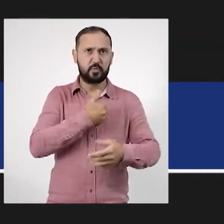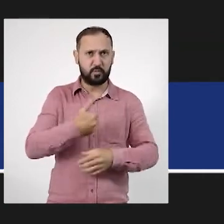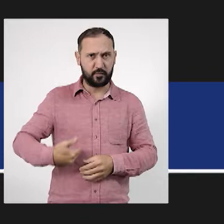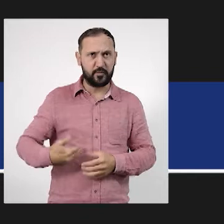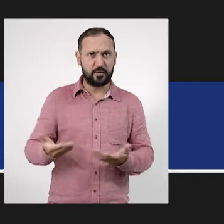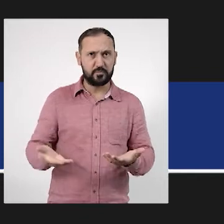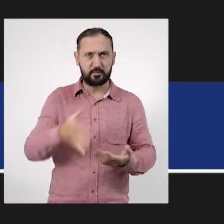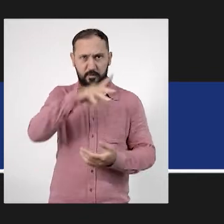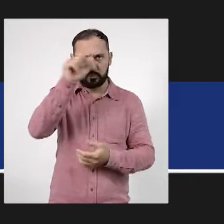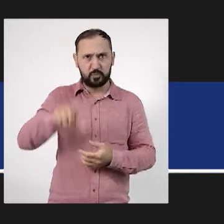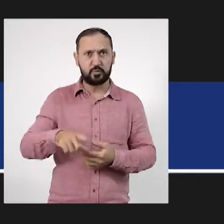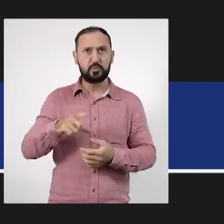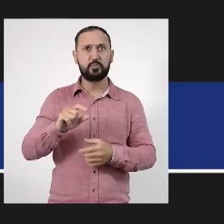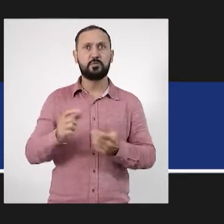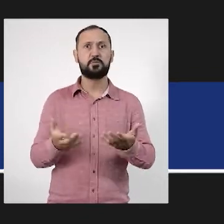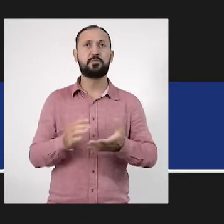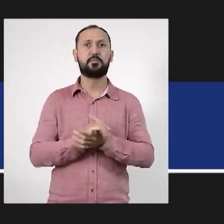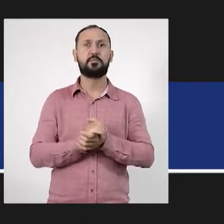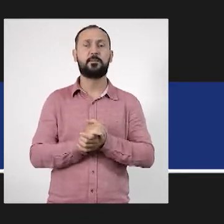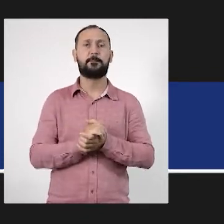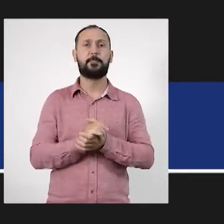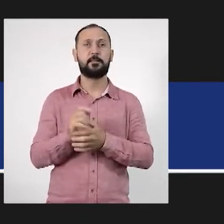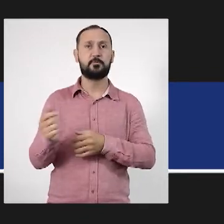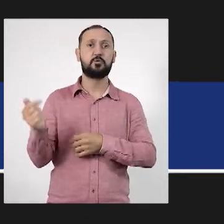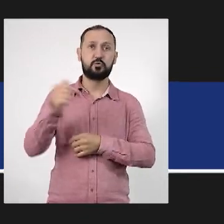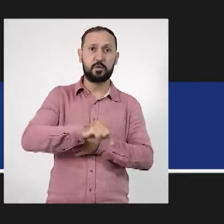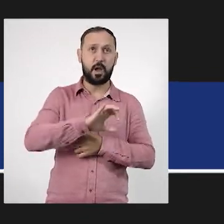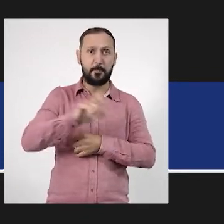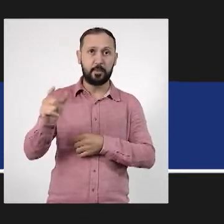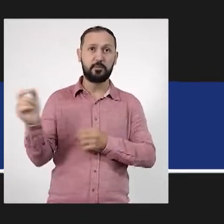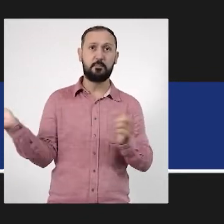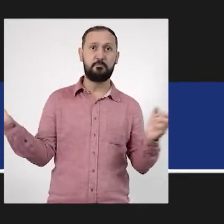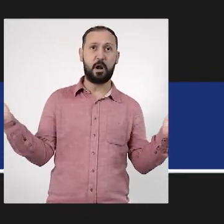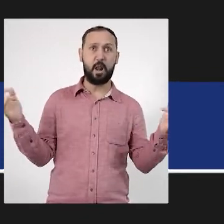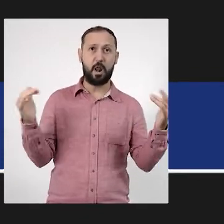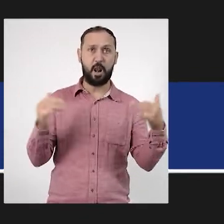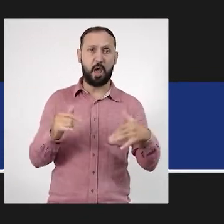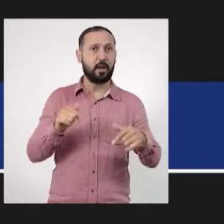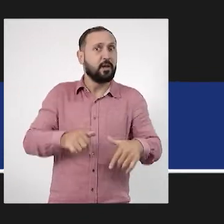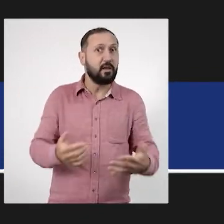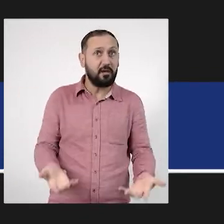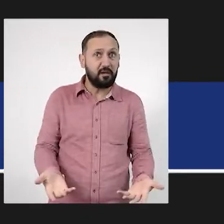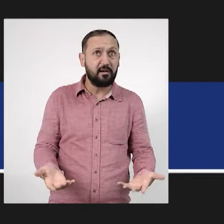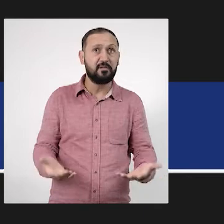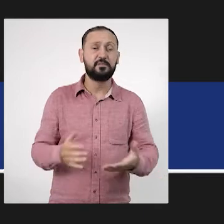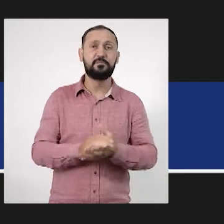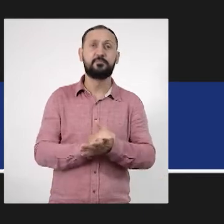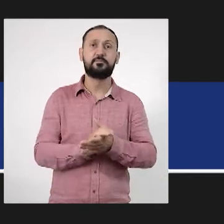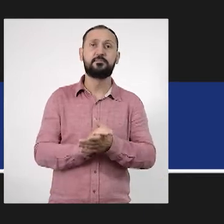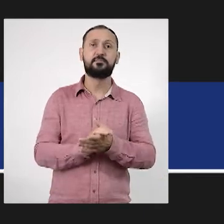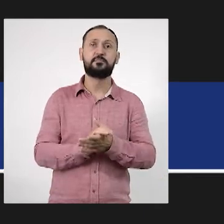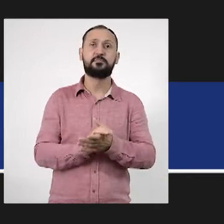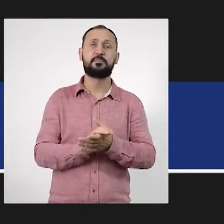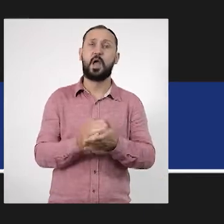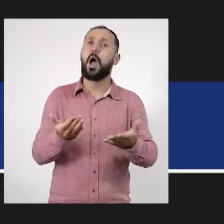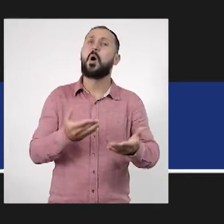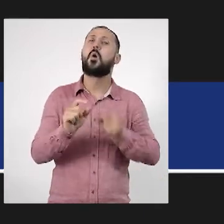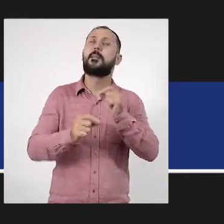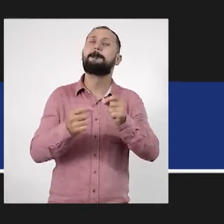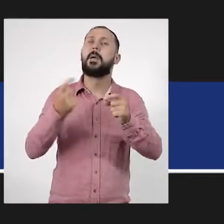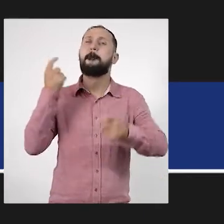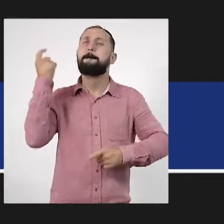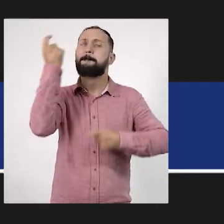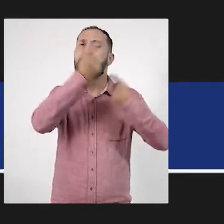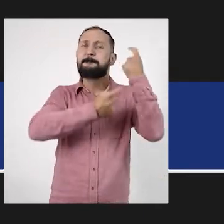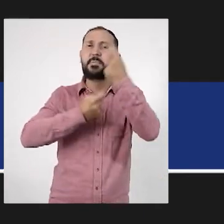estado, receber os pacientes aqui em Campo Grande, né? E, por último, eu quero colocar essa